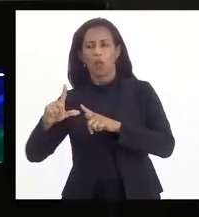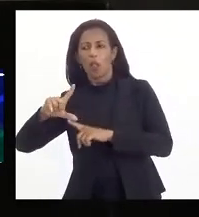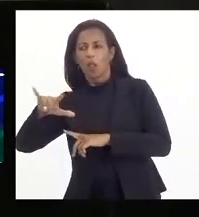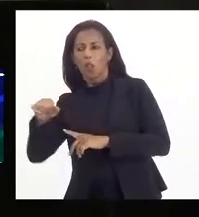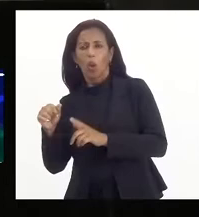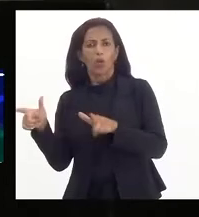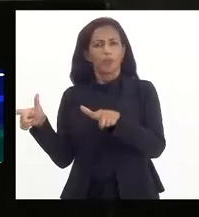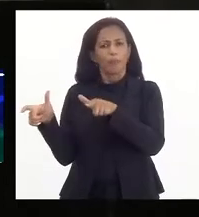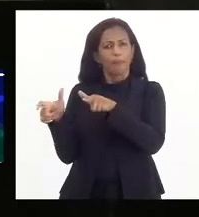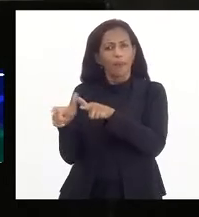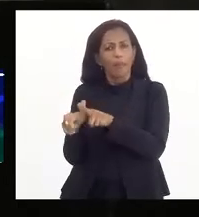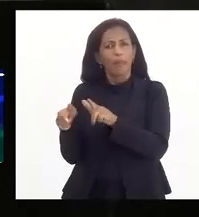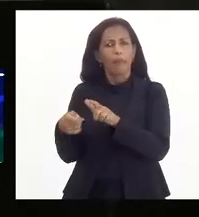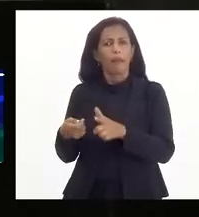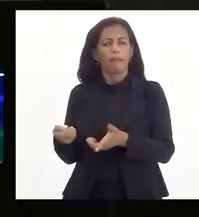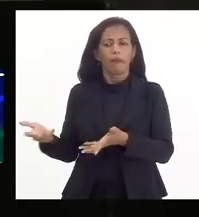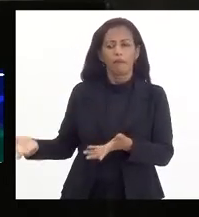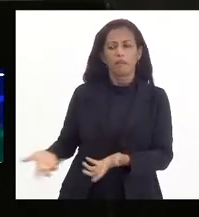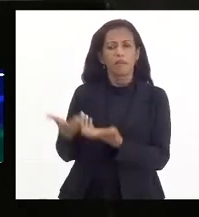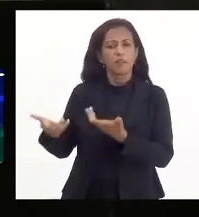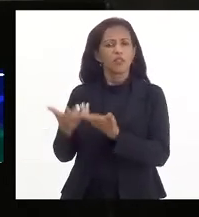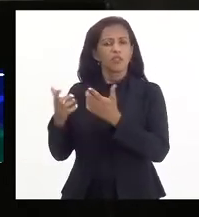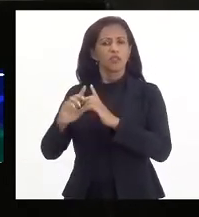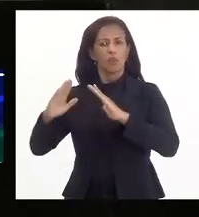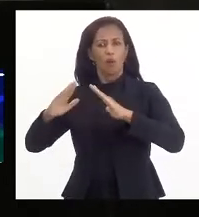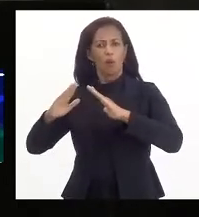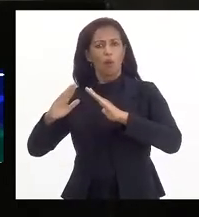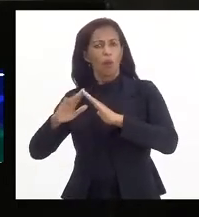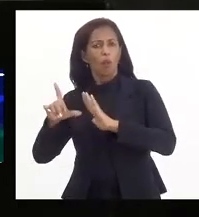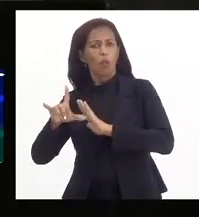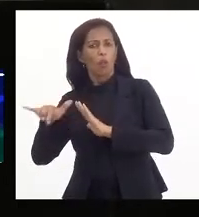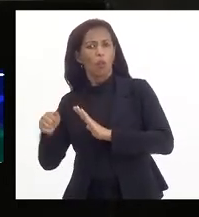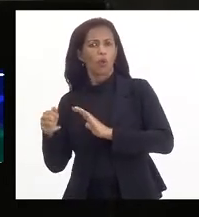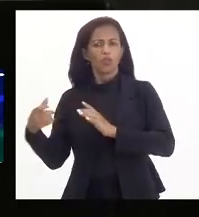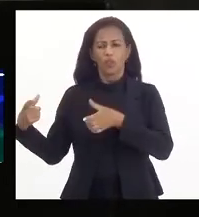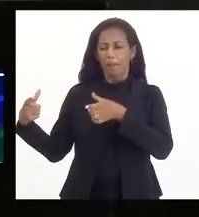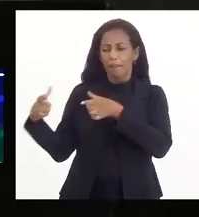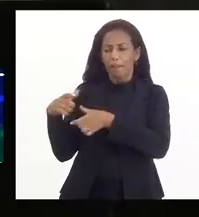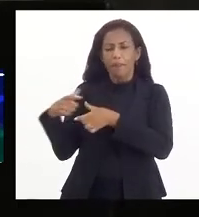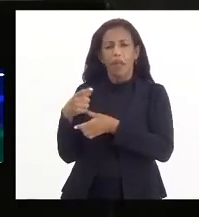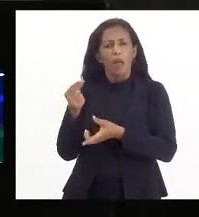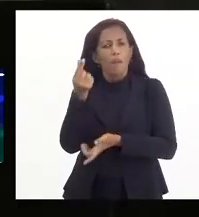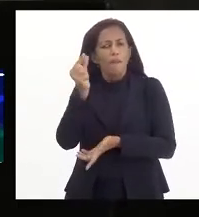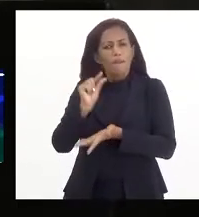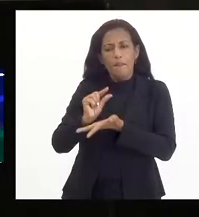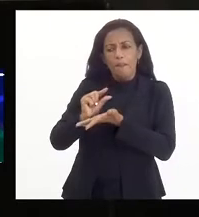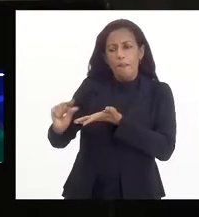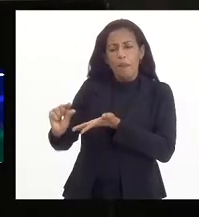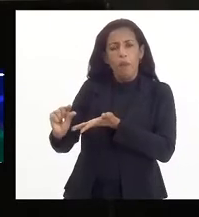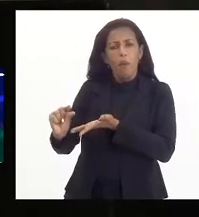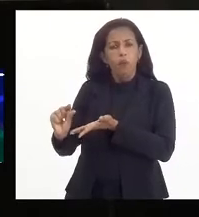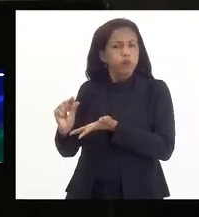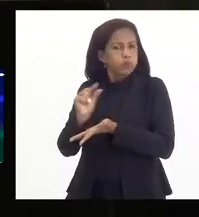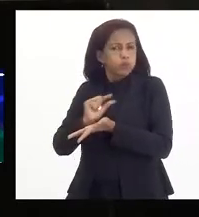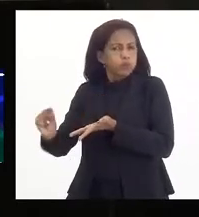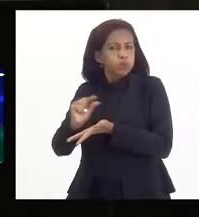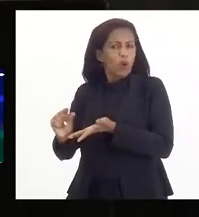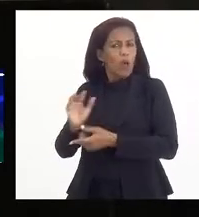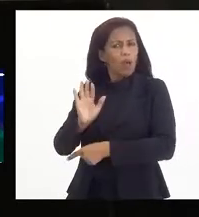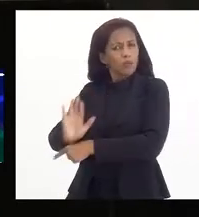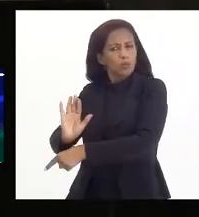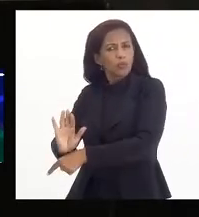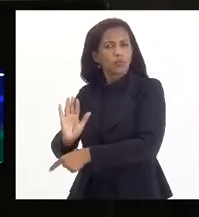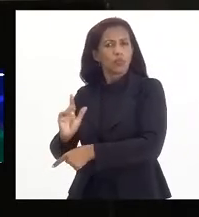pequenas iniciativas empreendedoras nos territórios populares que depende às vezes um pequeno capital de giro de um módico capital de giro